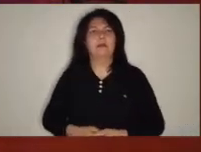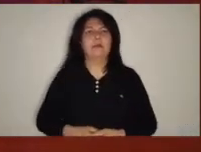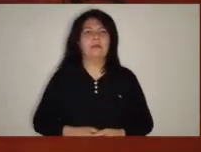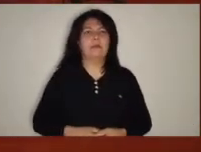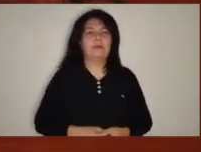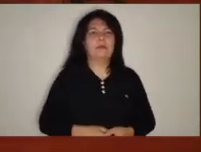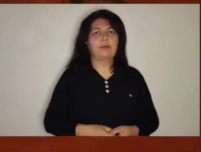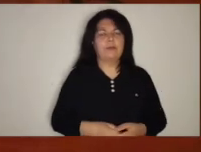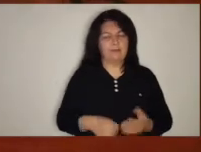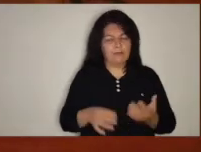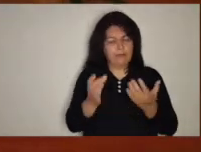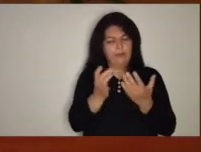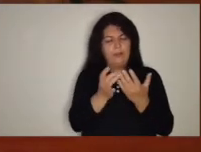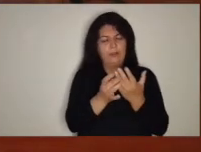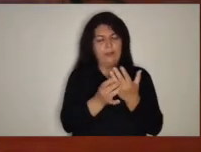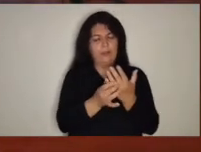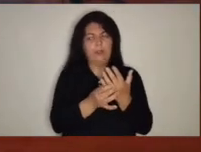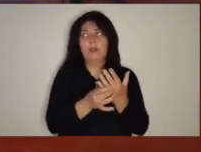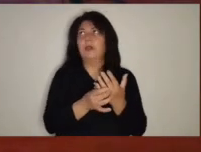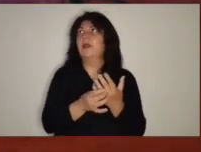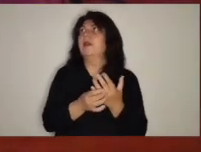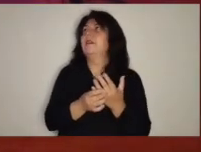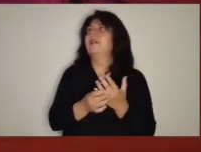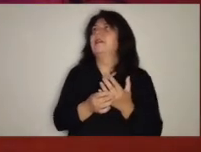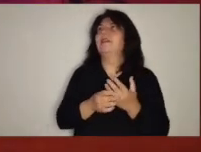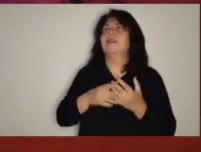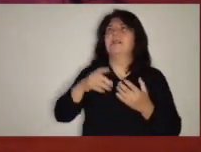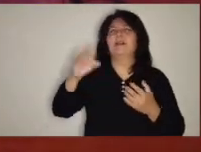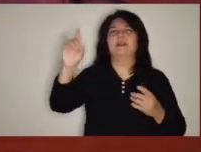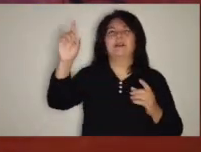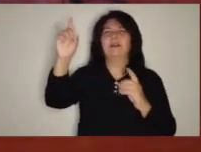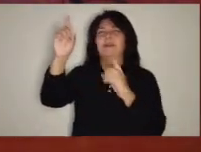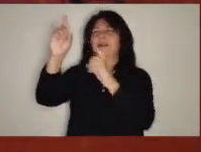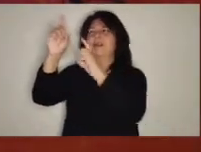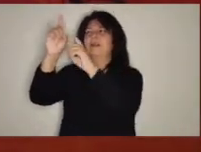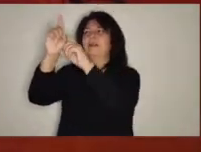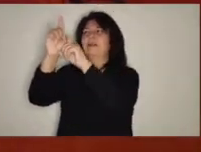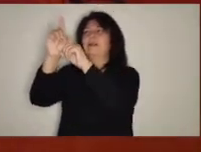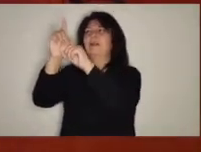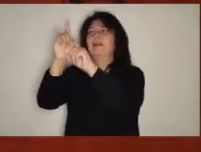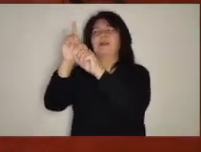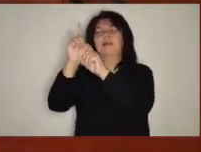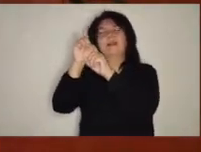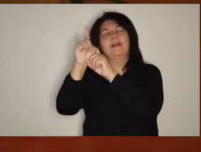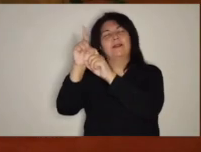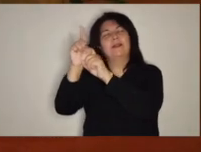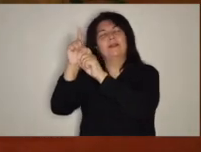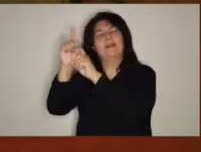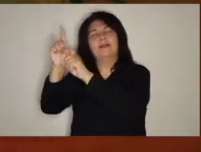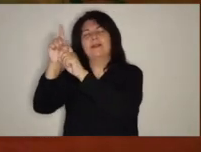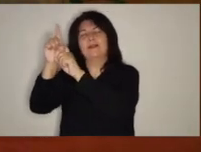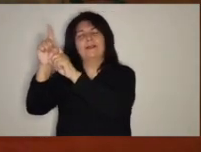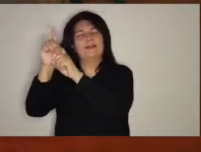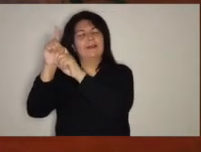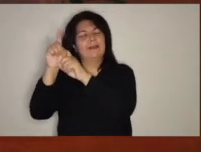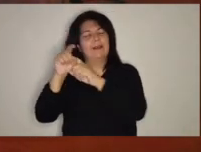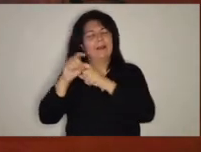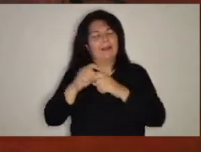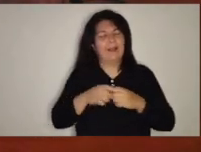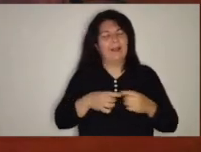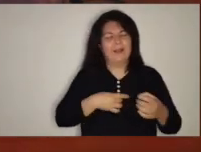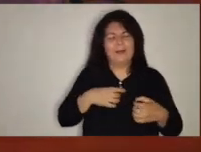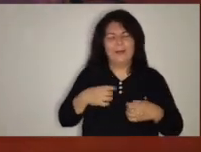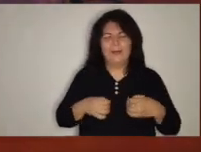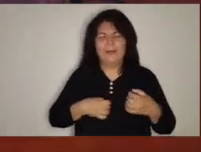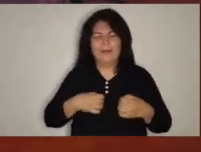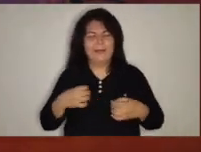rir. Pôs um anel em meu dedo e me tirou o medo.